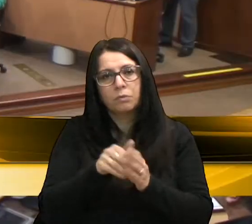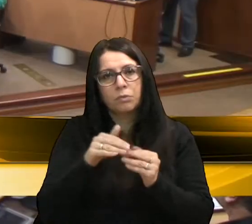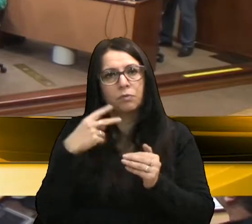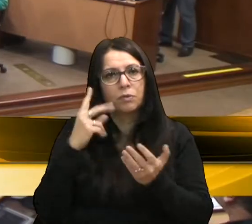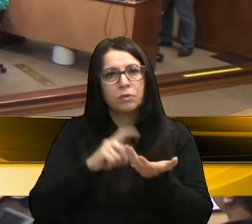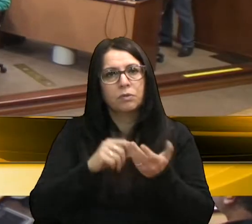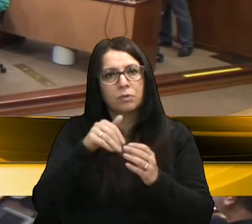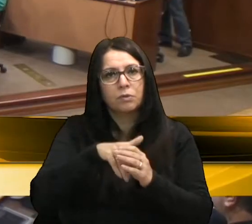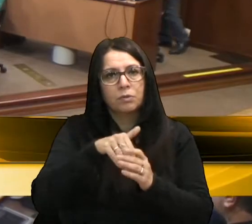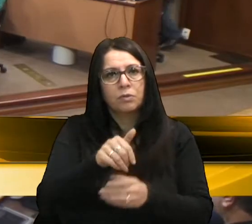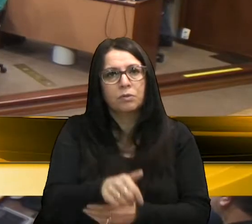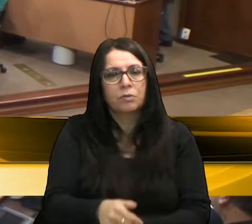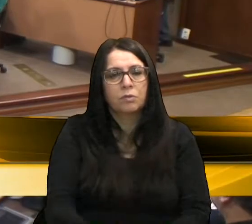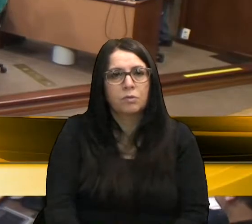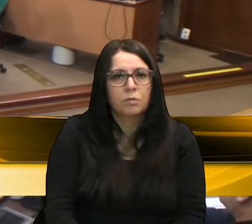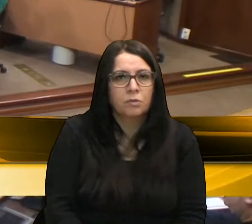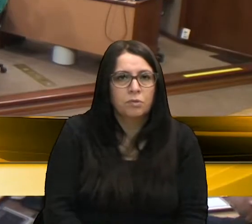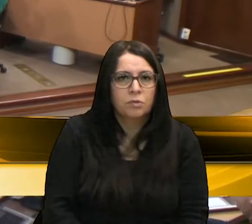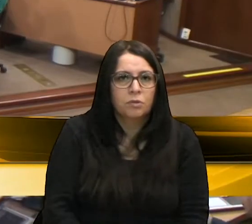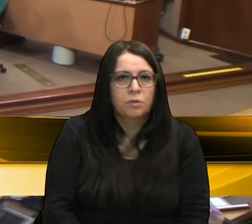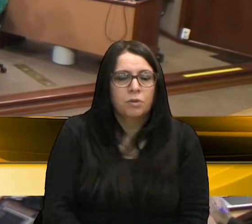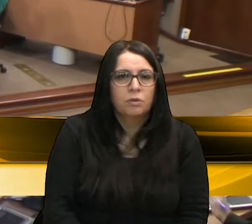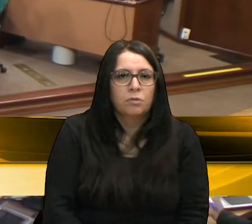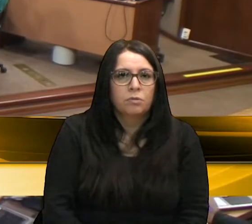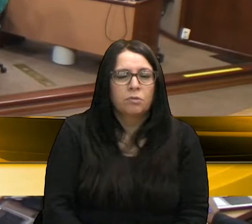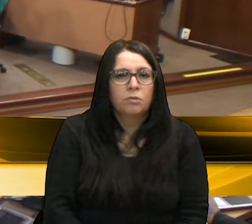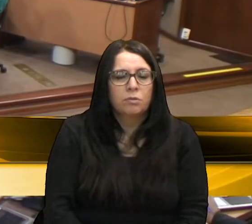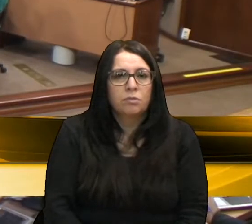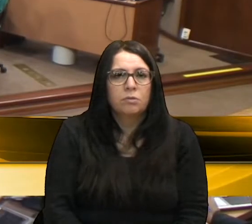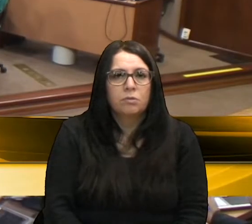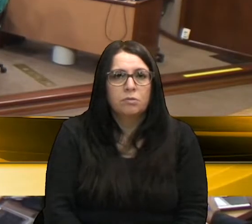solicito aos vereadores que registrem seus votos.